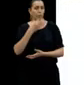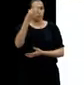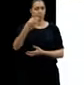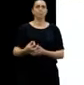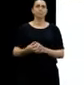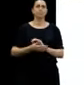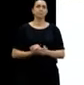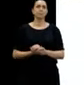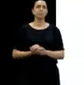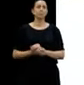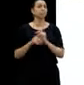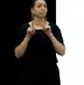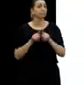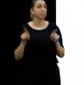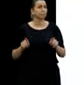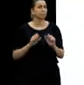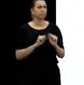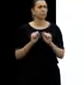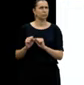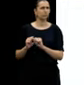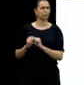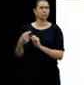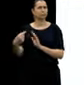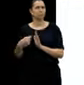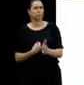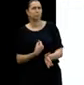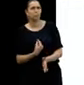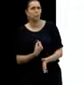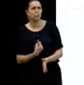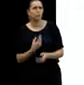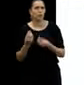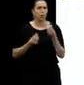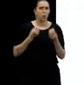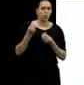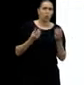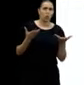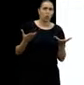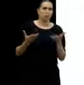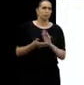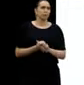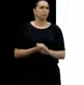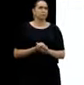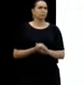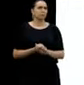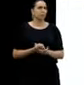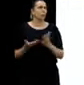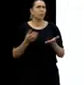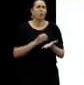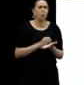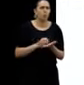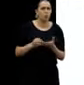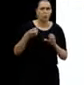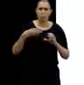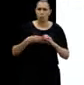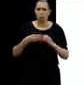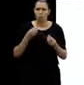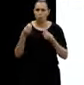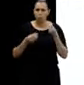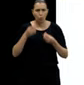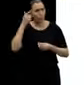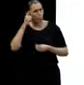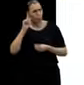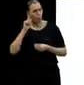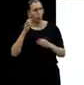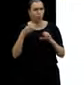correta. Mas aí vocês podem estar se perguntando, da onde vêm essas células? Como que eu consigo